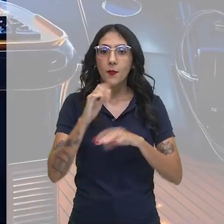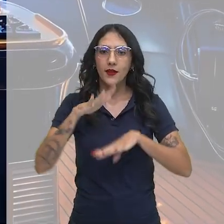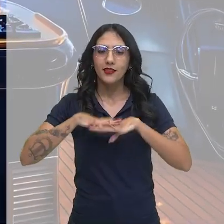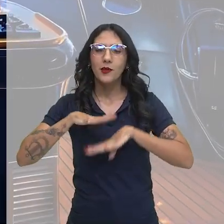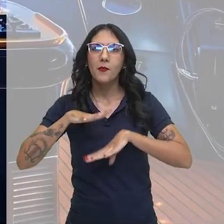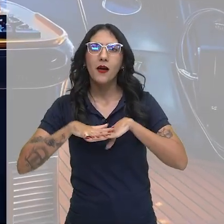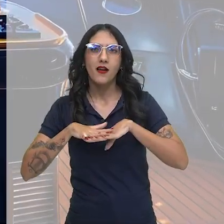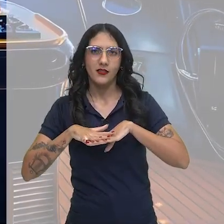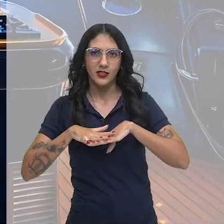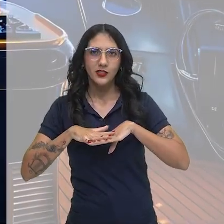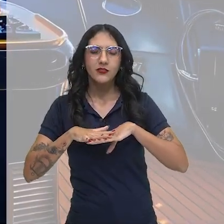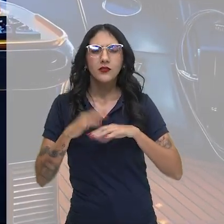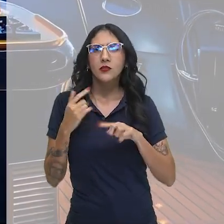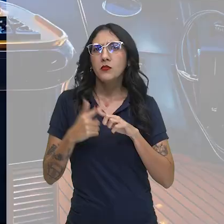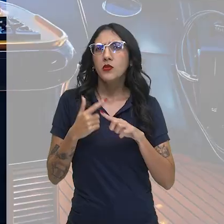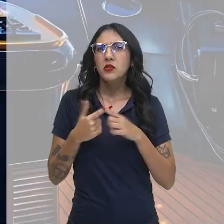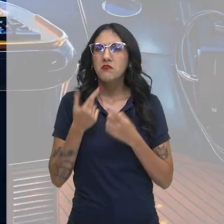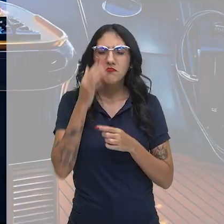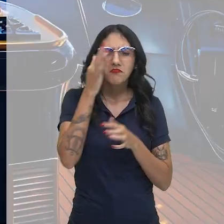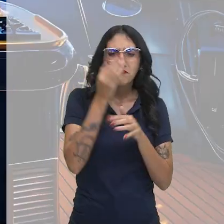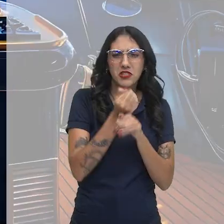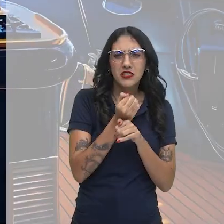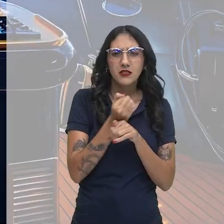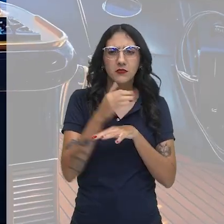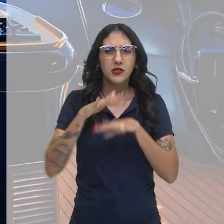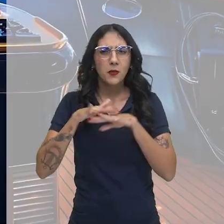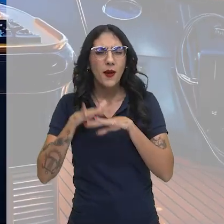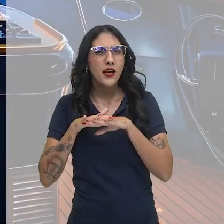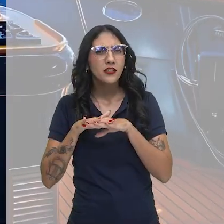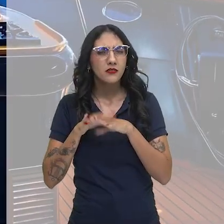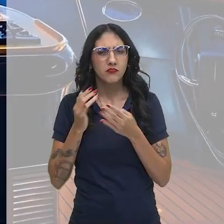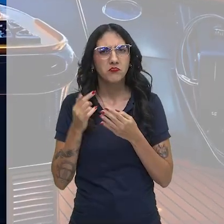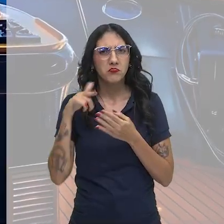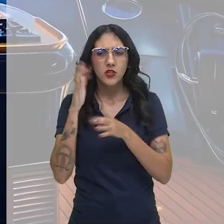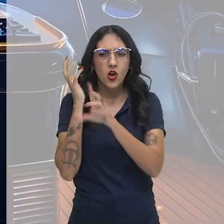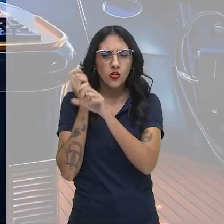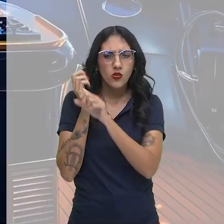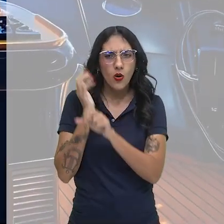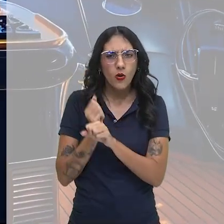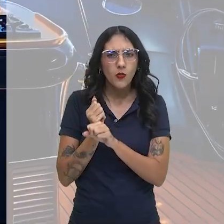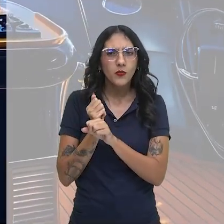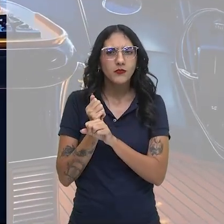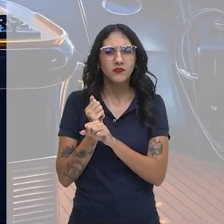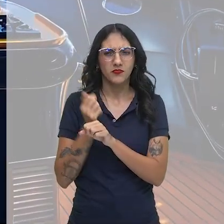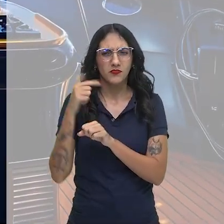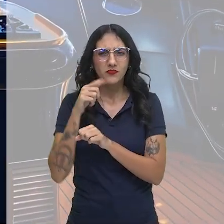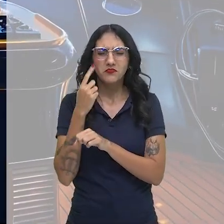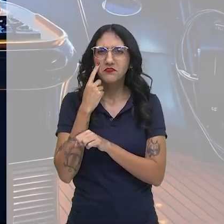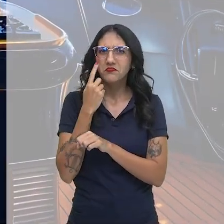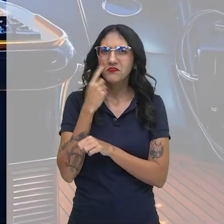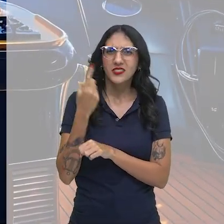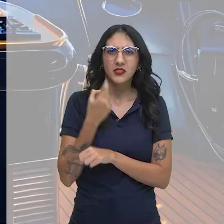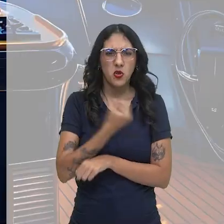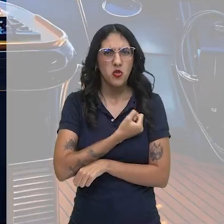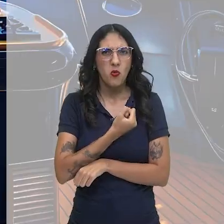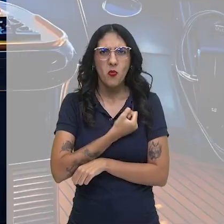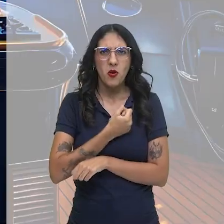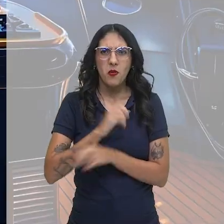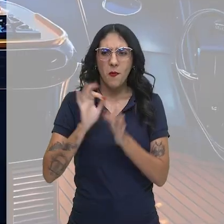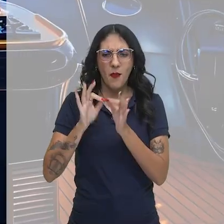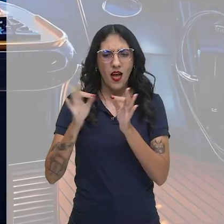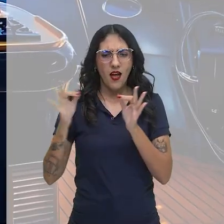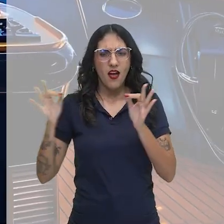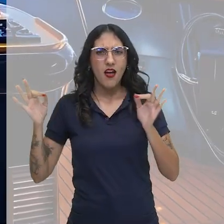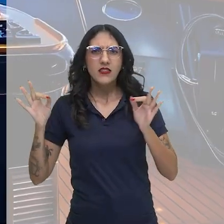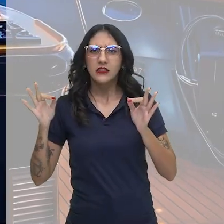matemática. Porque quando você vai fazer um cálculo, você não trabalha com números muito altos. Por que não